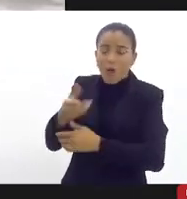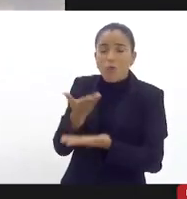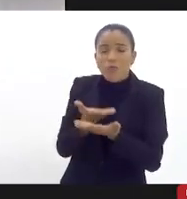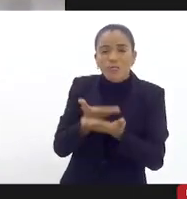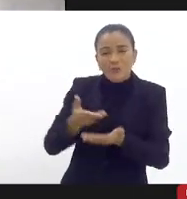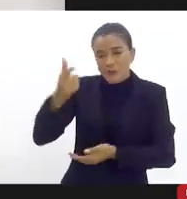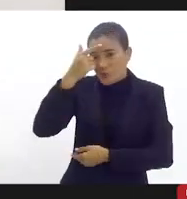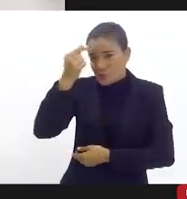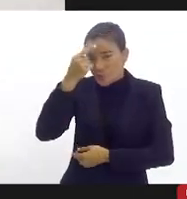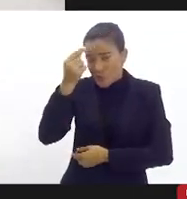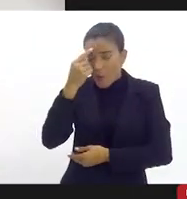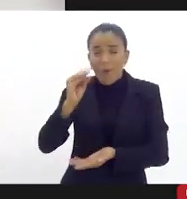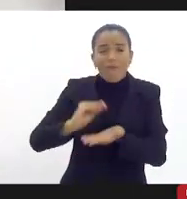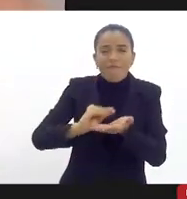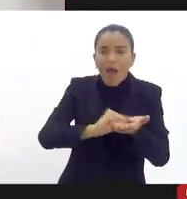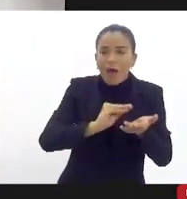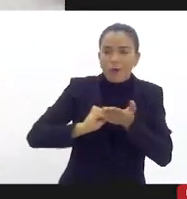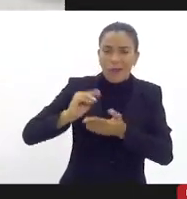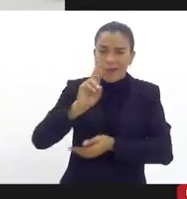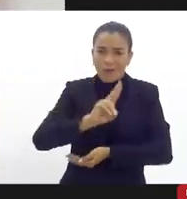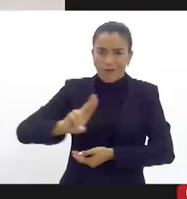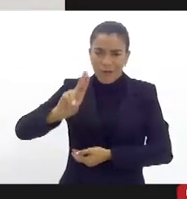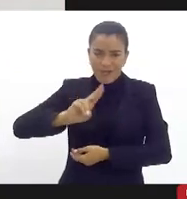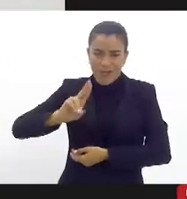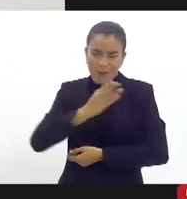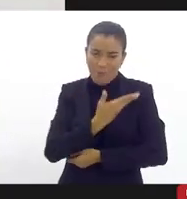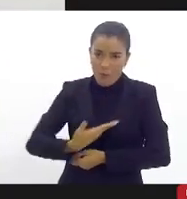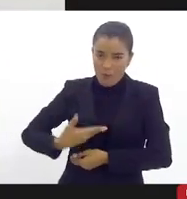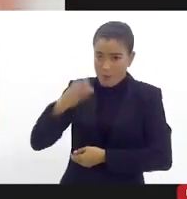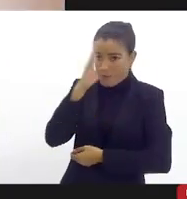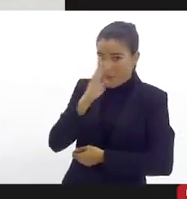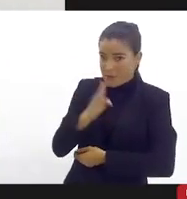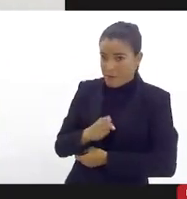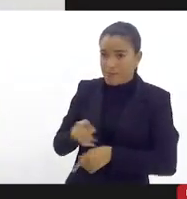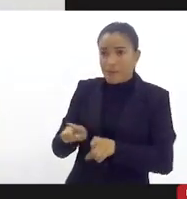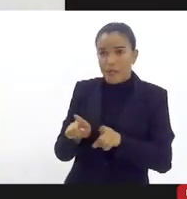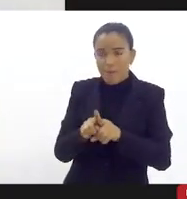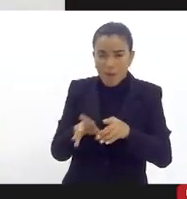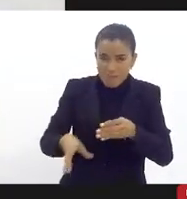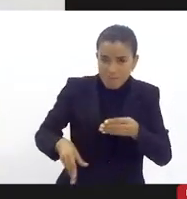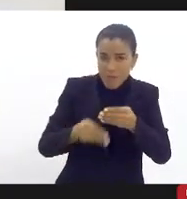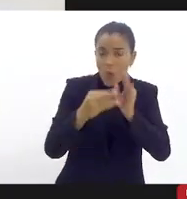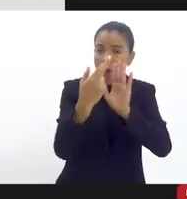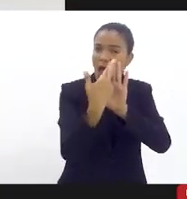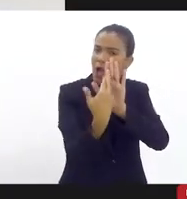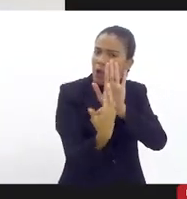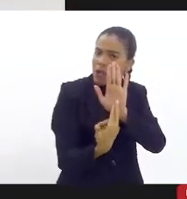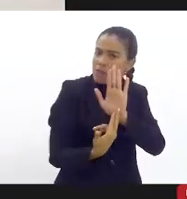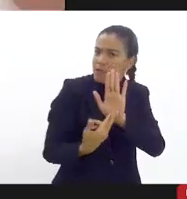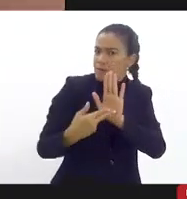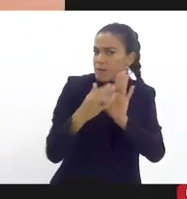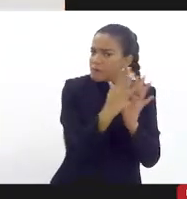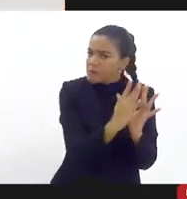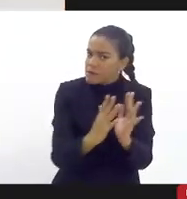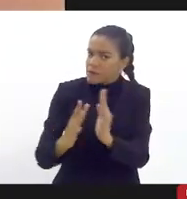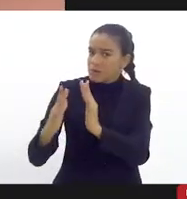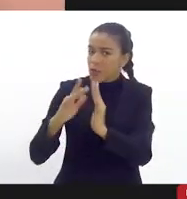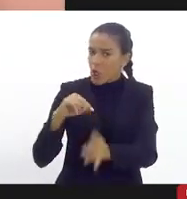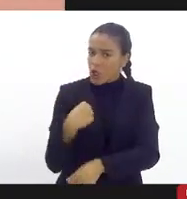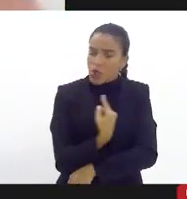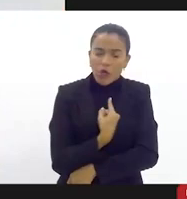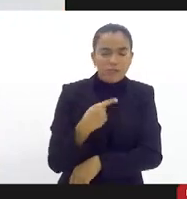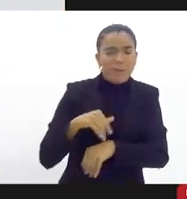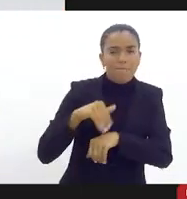dessa falta da universidade pública brasileira mas que a gente precisa colocar aqui uma regulamentação sobre esse processo para nós